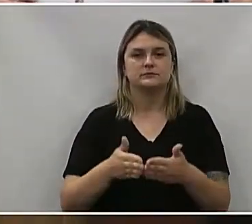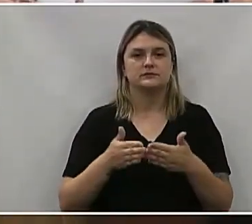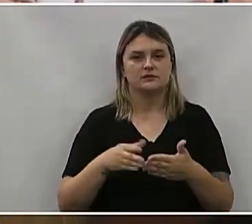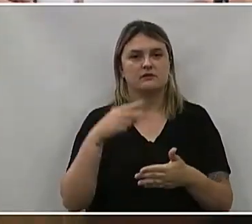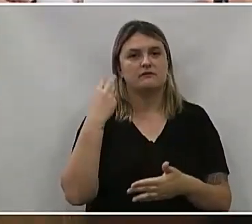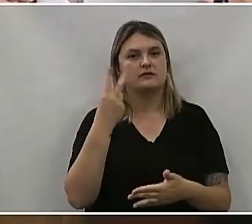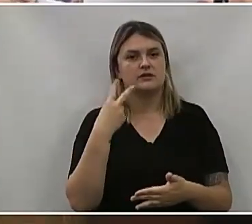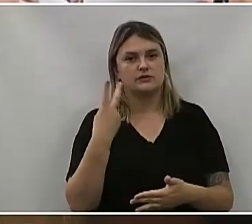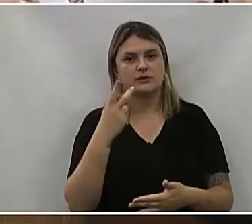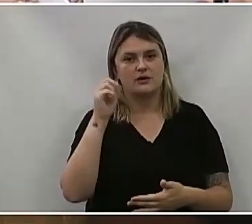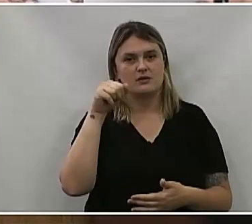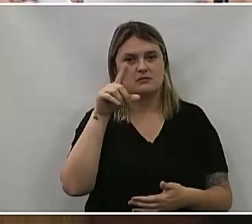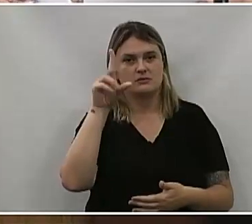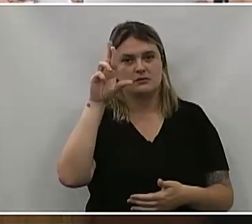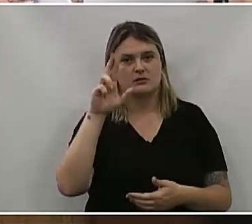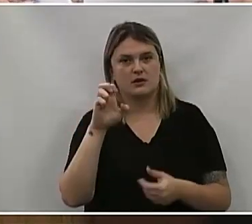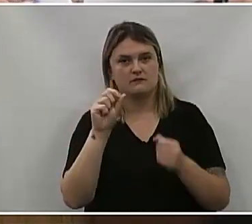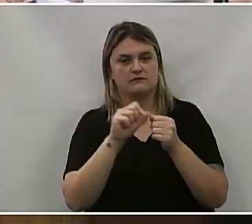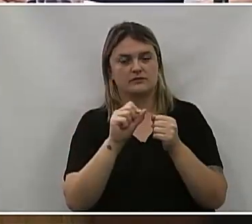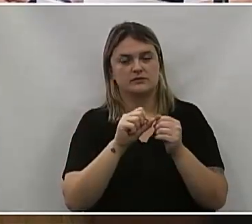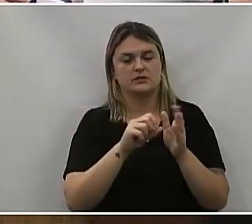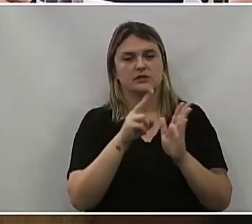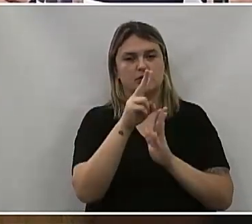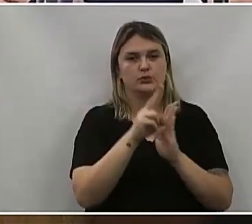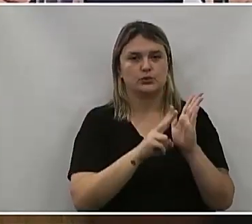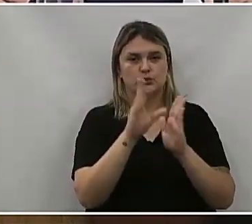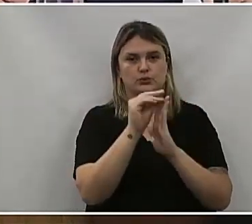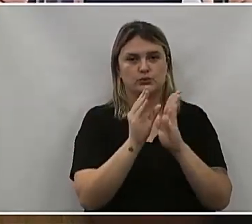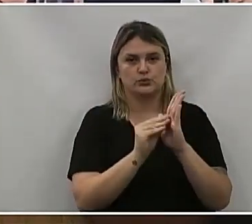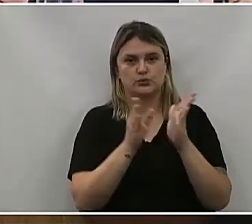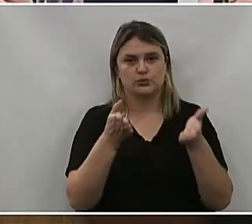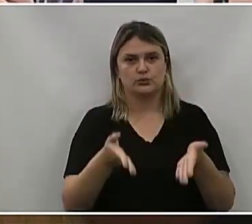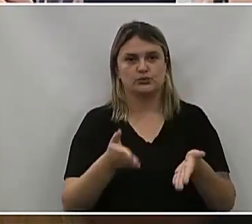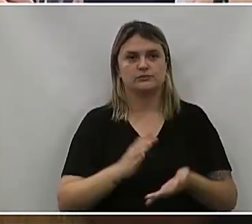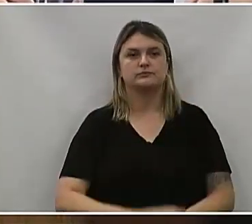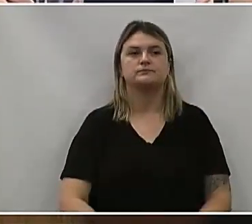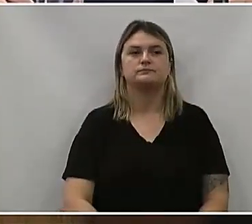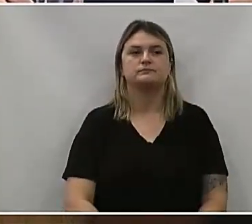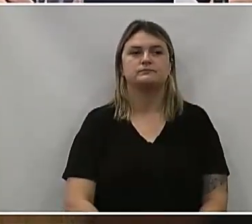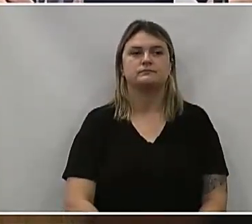Solicito ao vereador André para que faça a leitura da matéria constante.